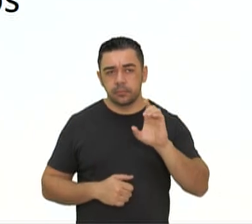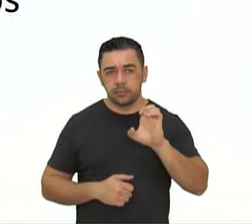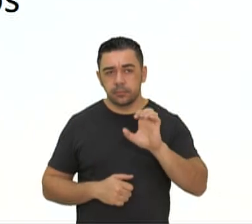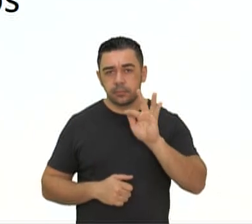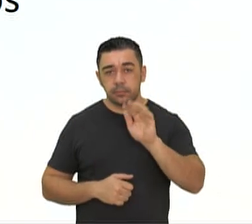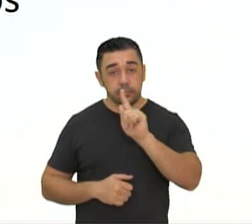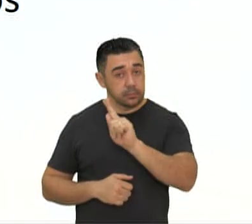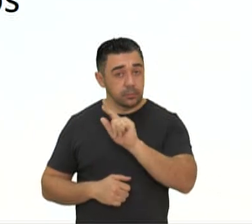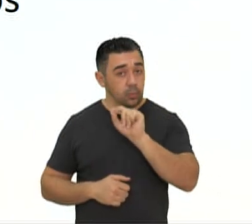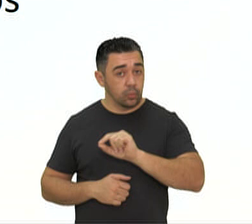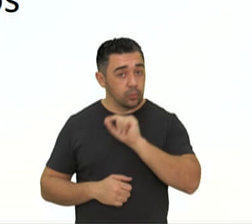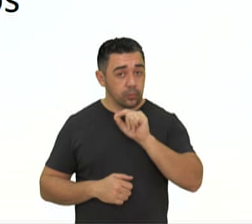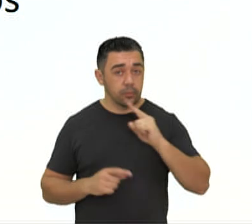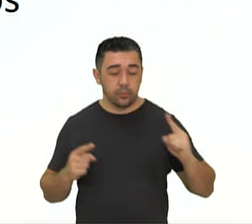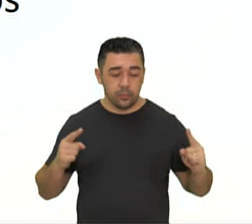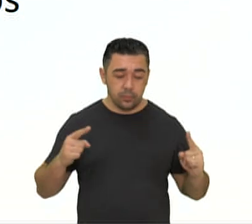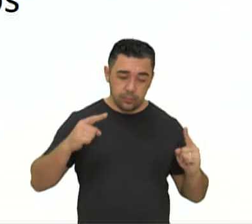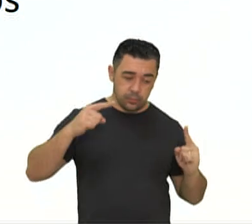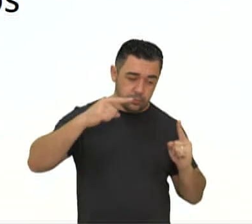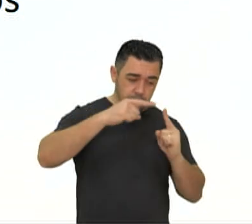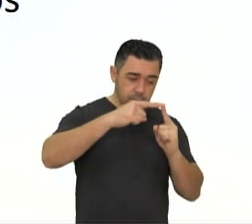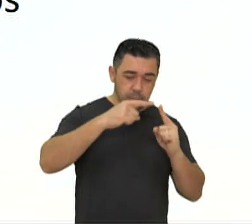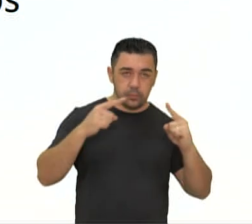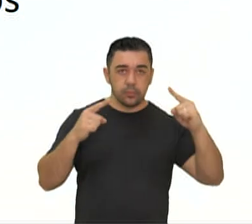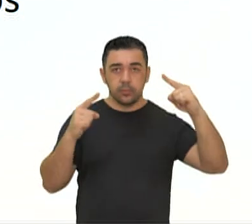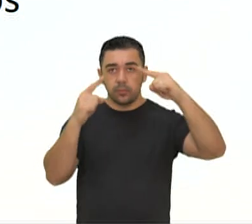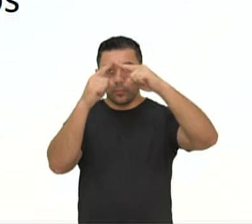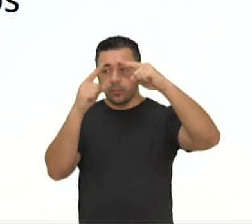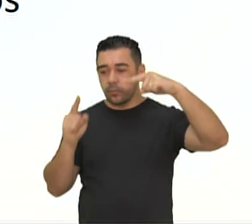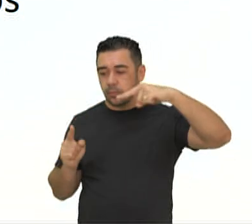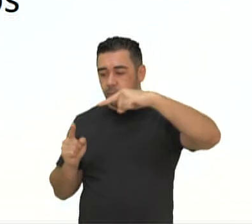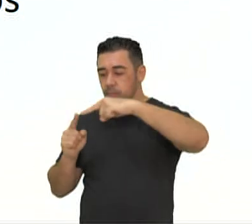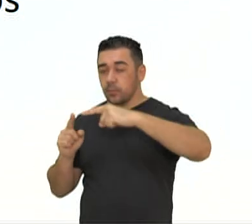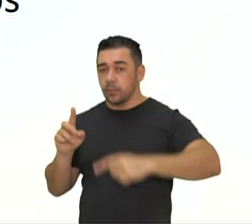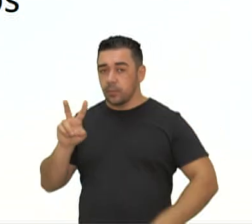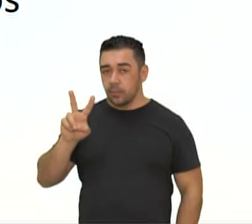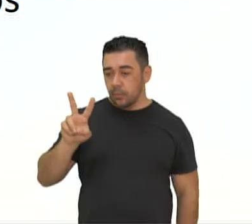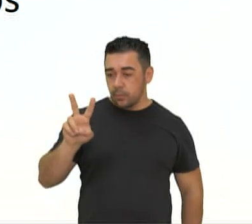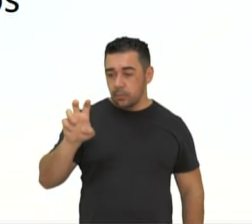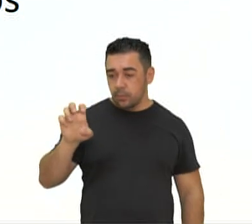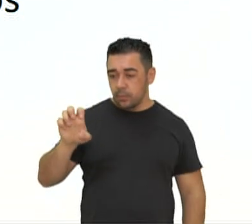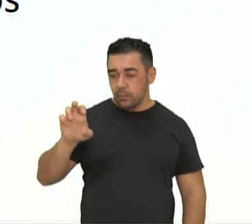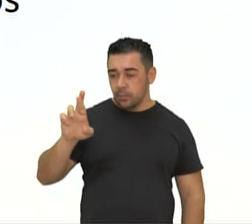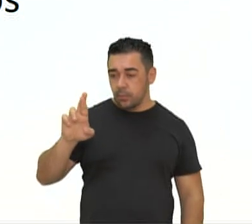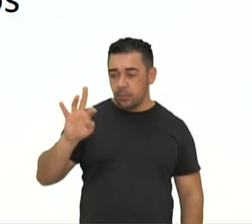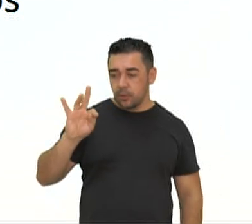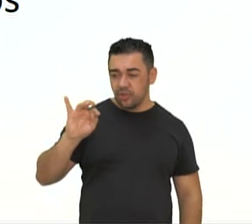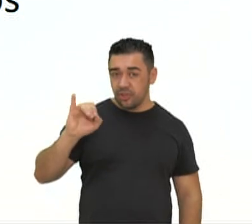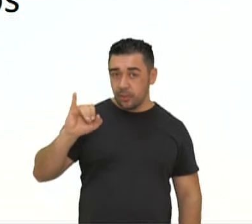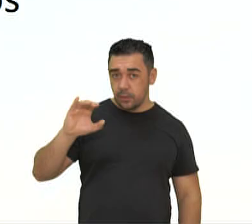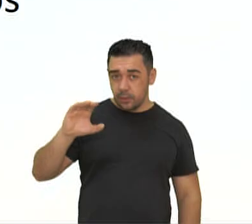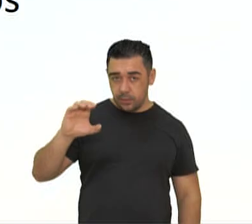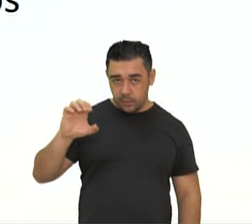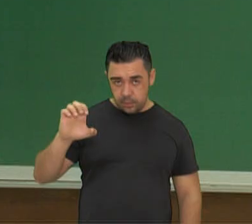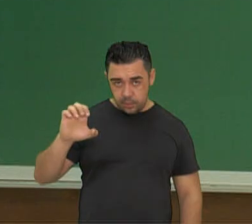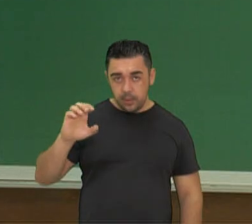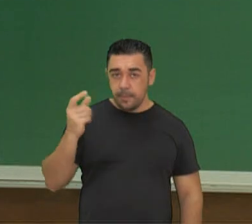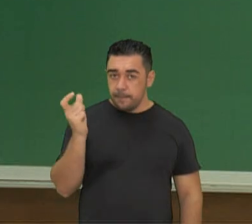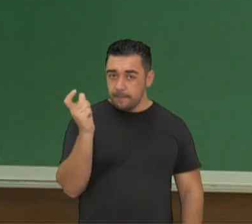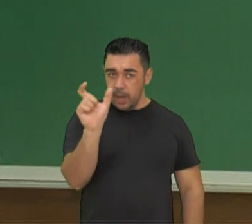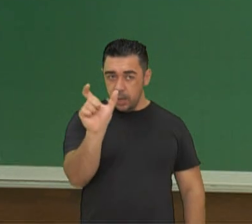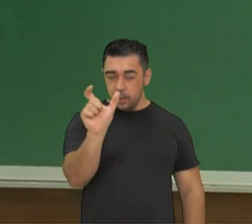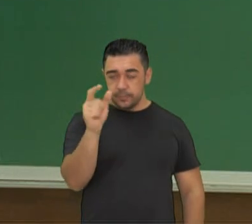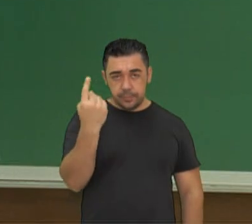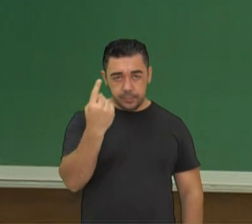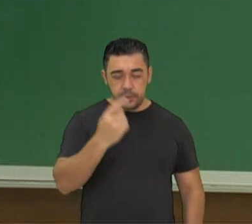são o quê? Eles são os vértices do meu polígono, tá? Então, são os vértices. Vértices é a palavra que completa a